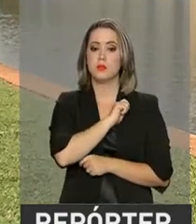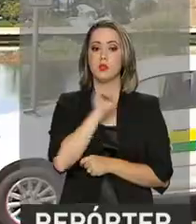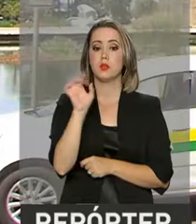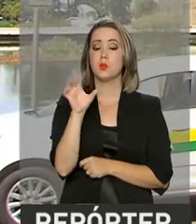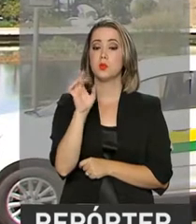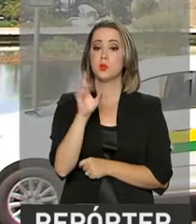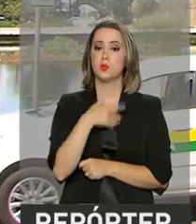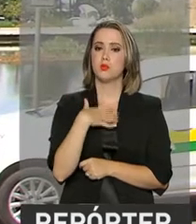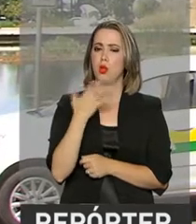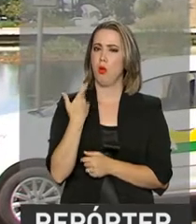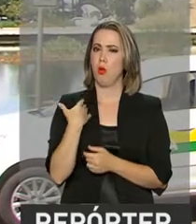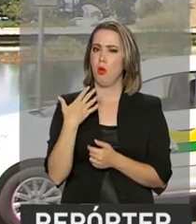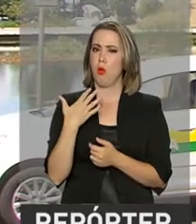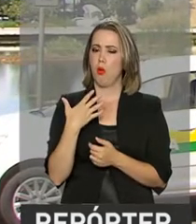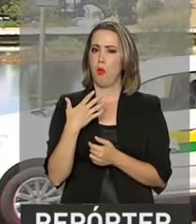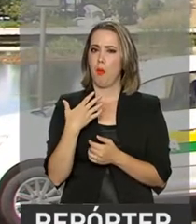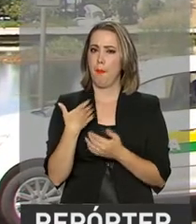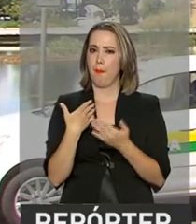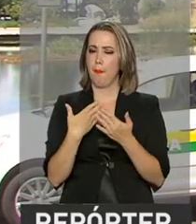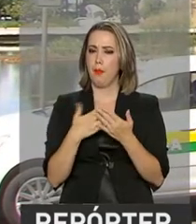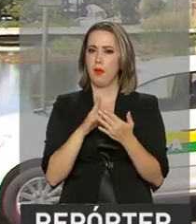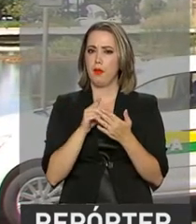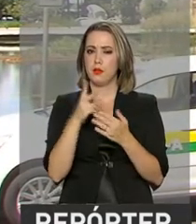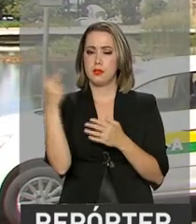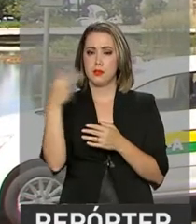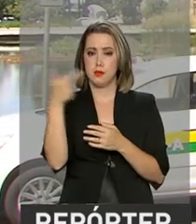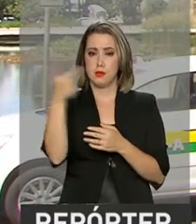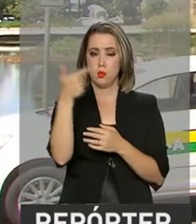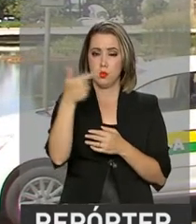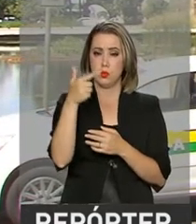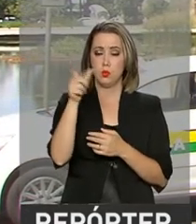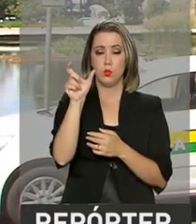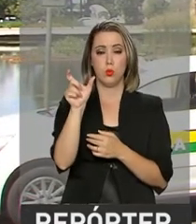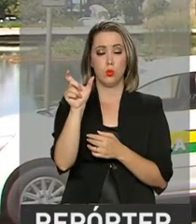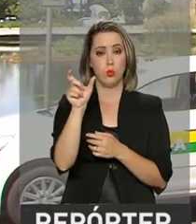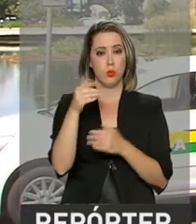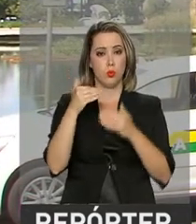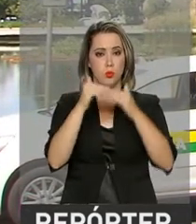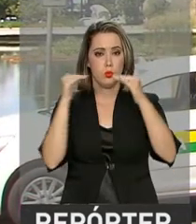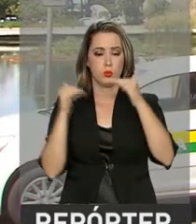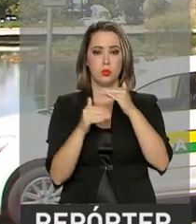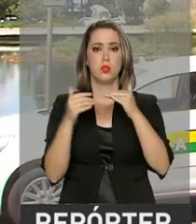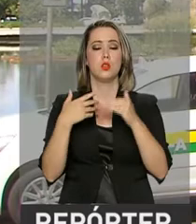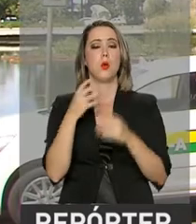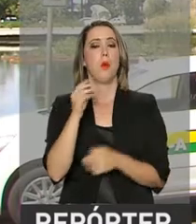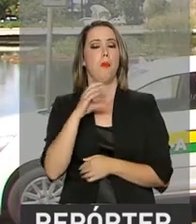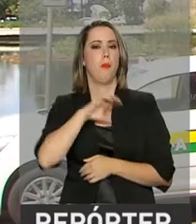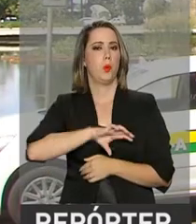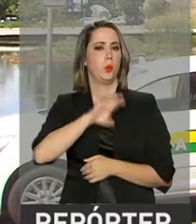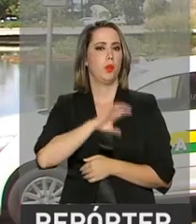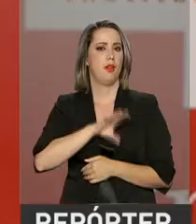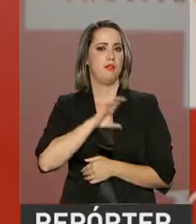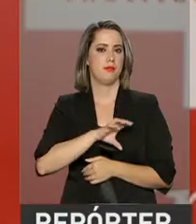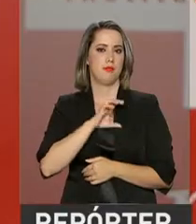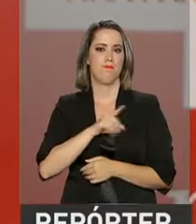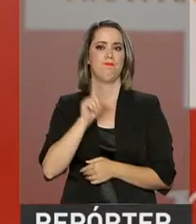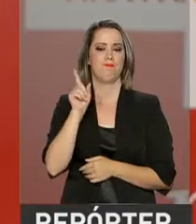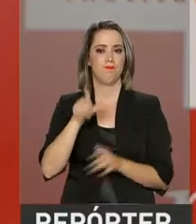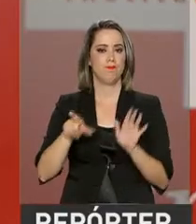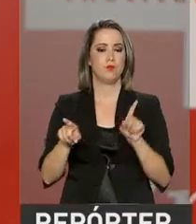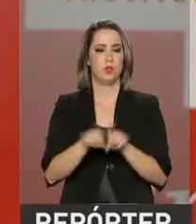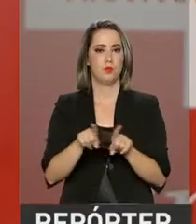apenas dos imigrantes portugueses ea procura pelos cursos de espanhol deve ser ainda maior nos próximos anos